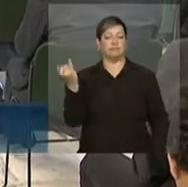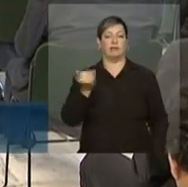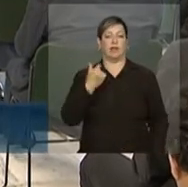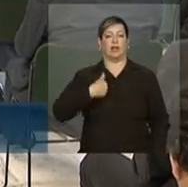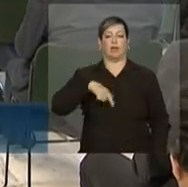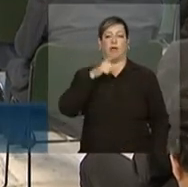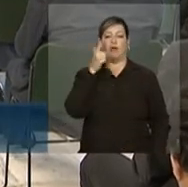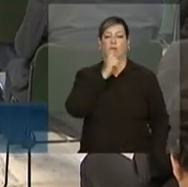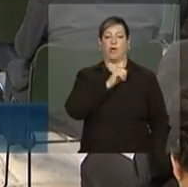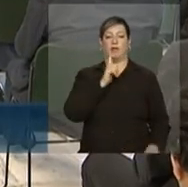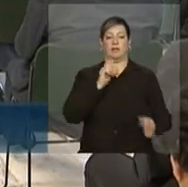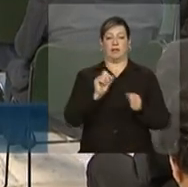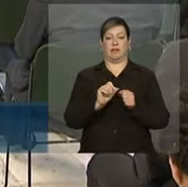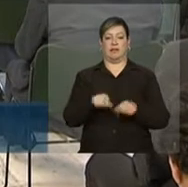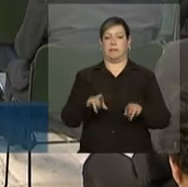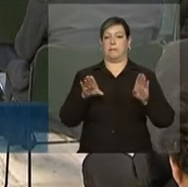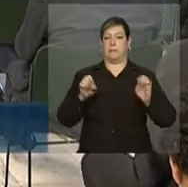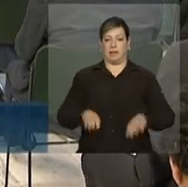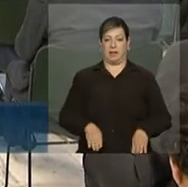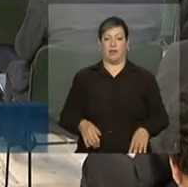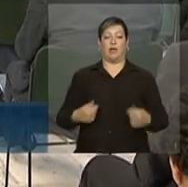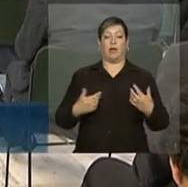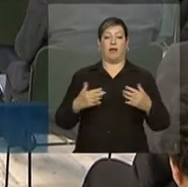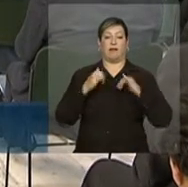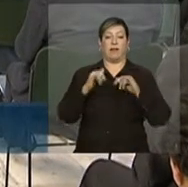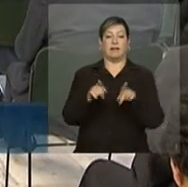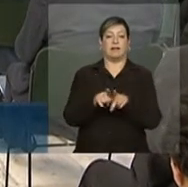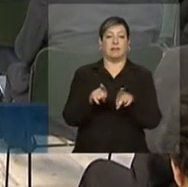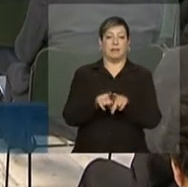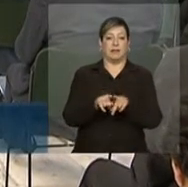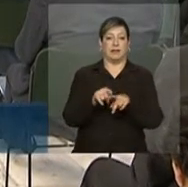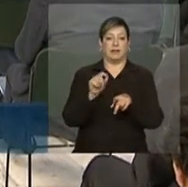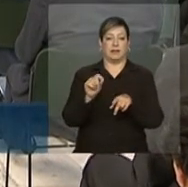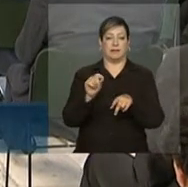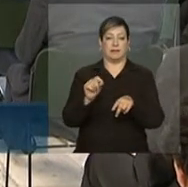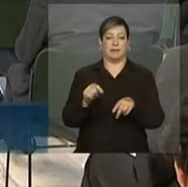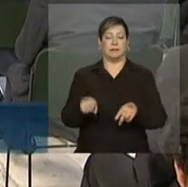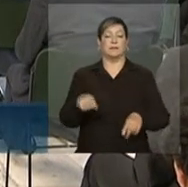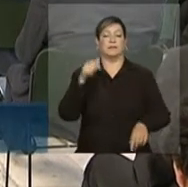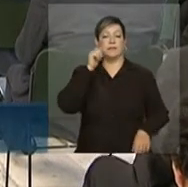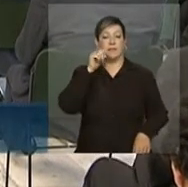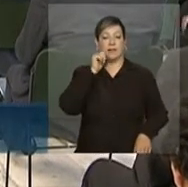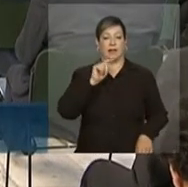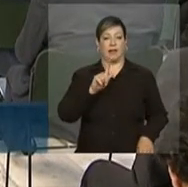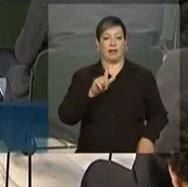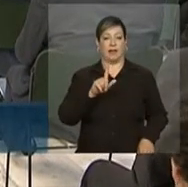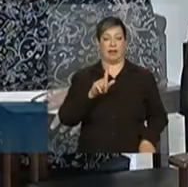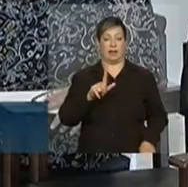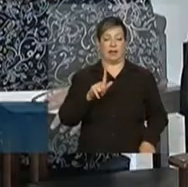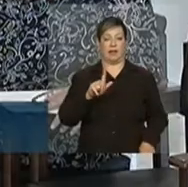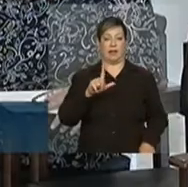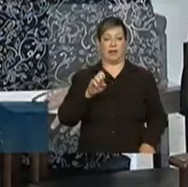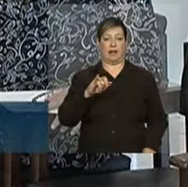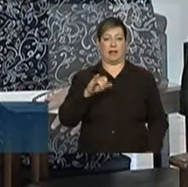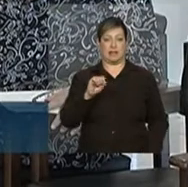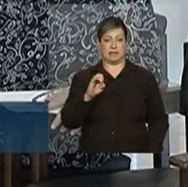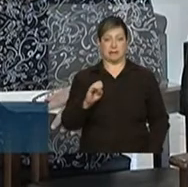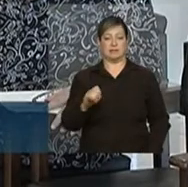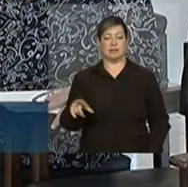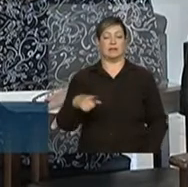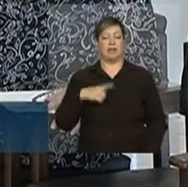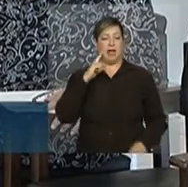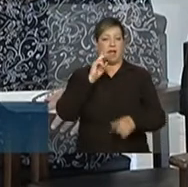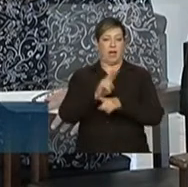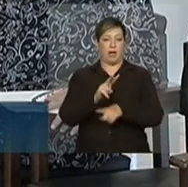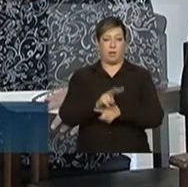nós tivéssemos esse êxito. Eu queria destacar também o papel da ministra Gleisi Hoffmann, que acompanhou esse processo, par e